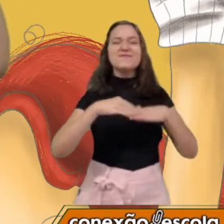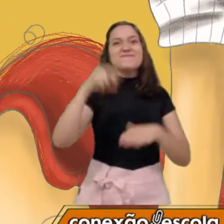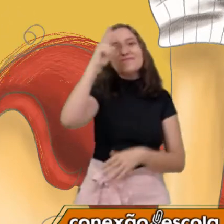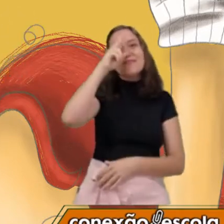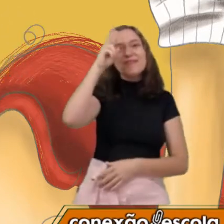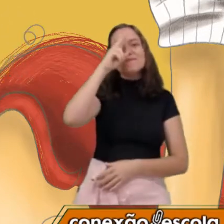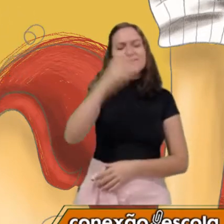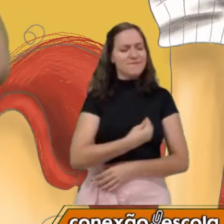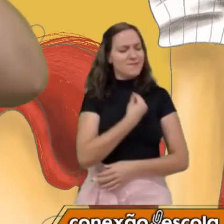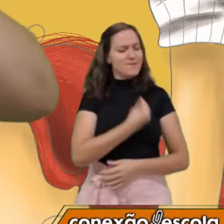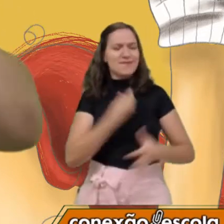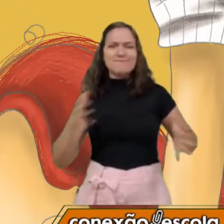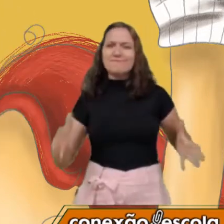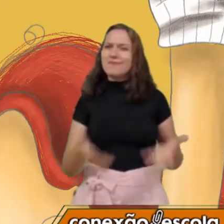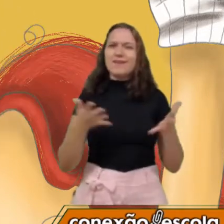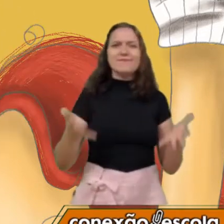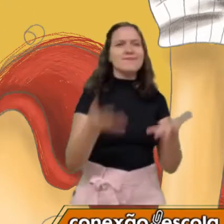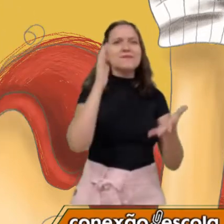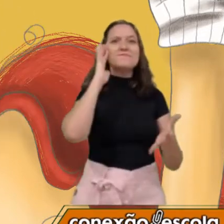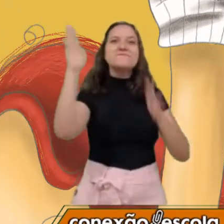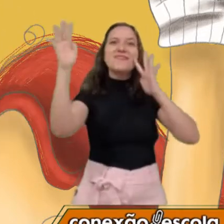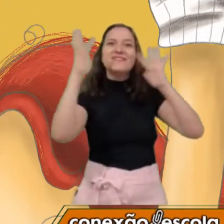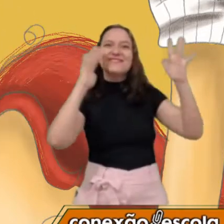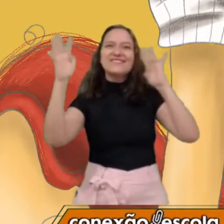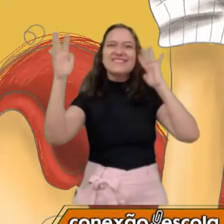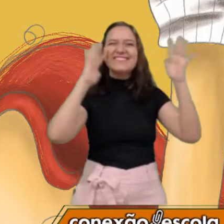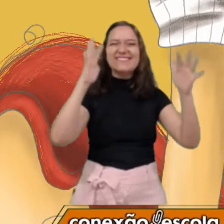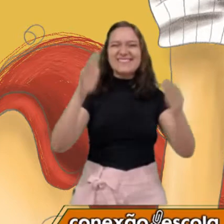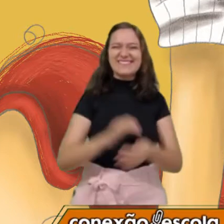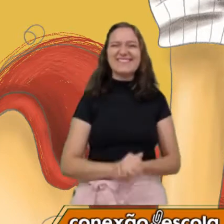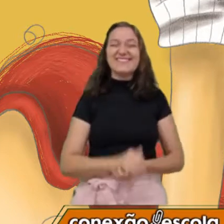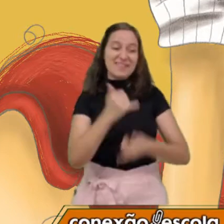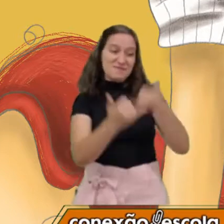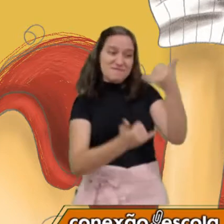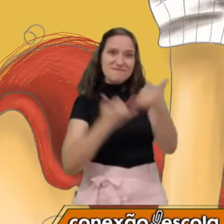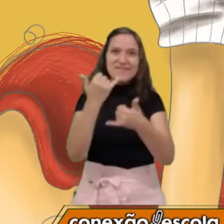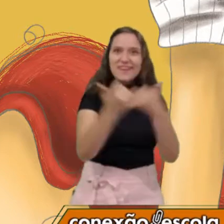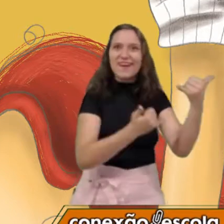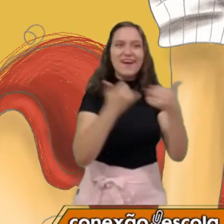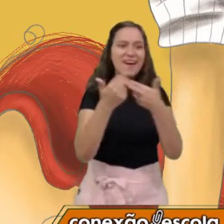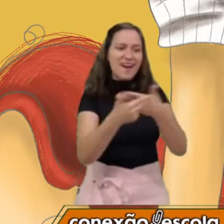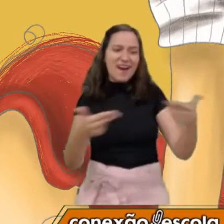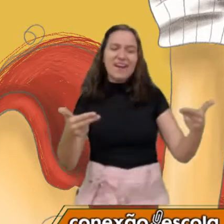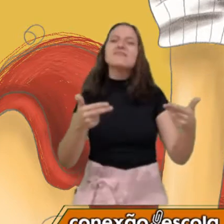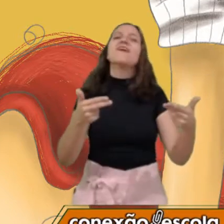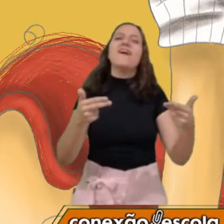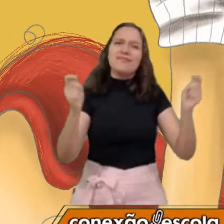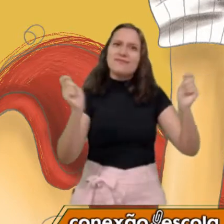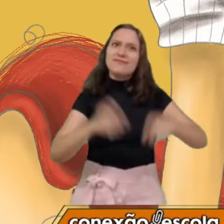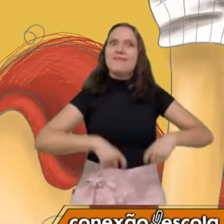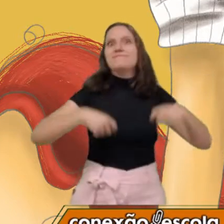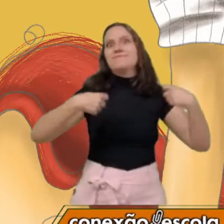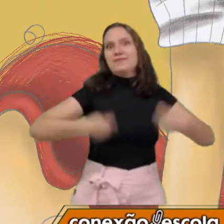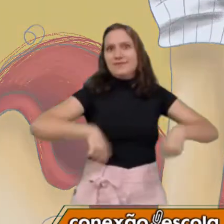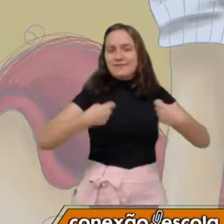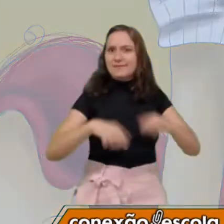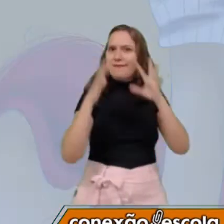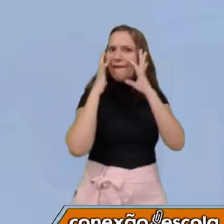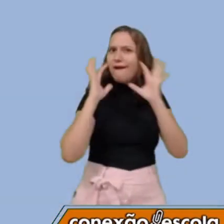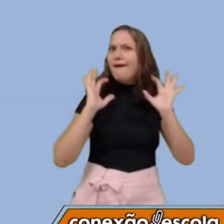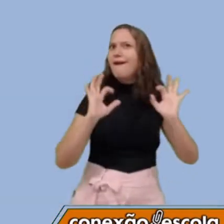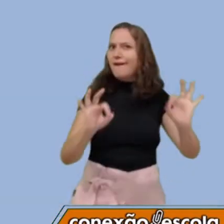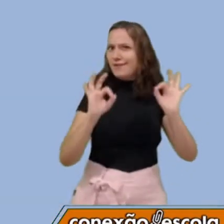vida na imaginação brinquedo é lugar de concentração